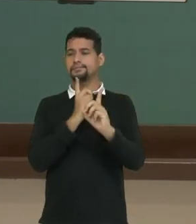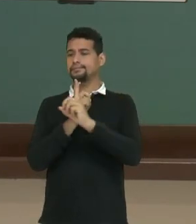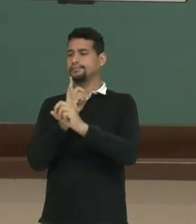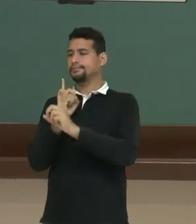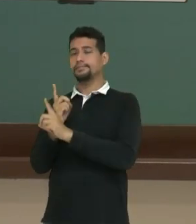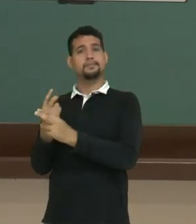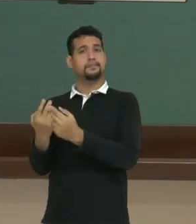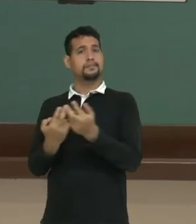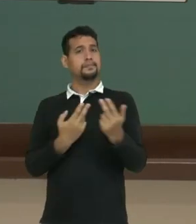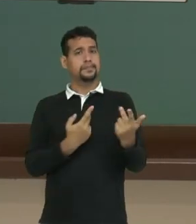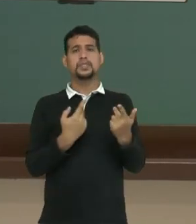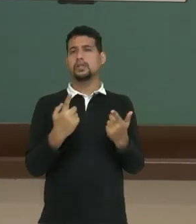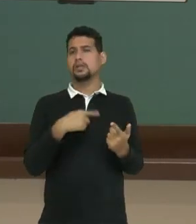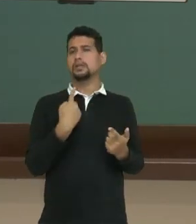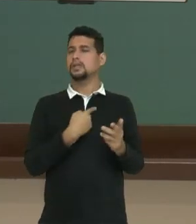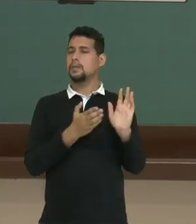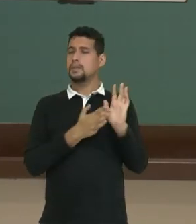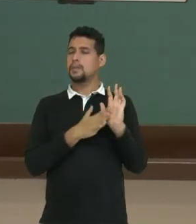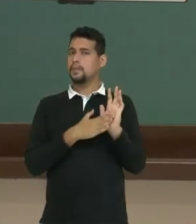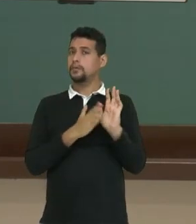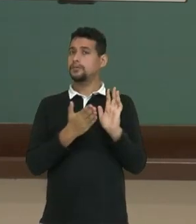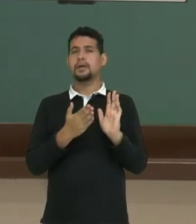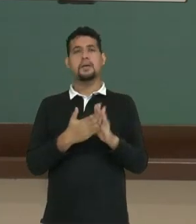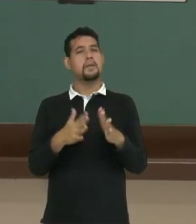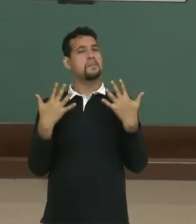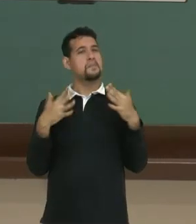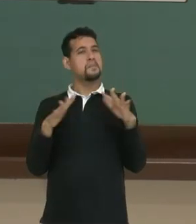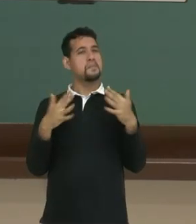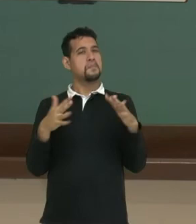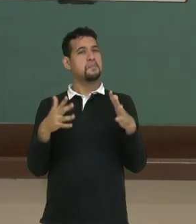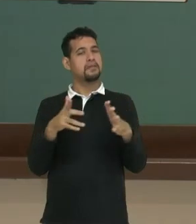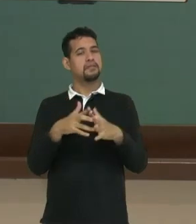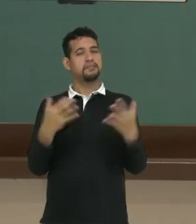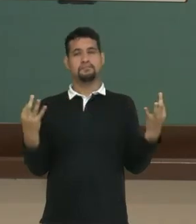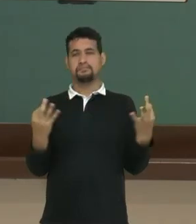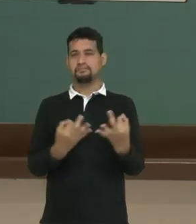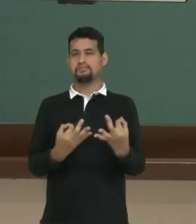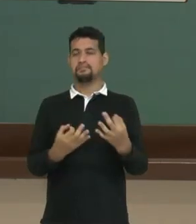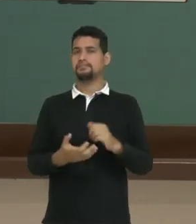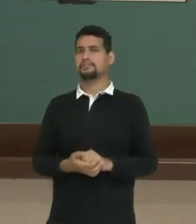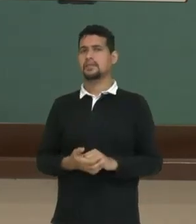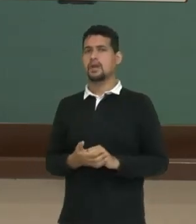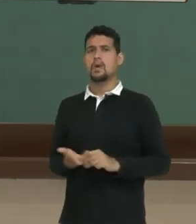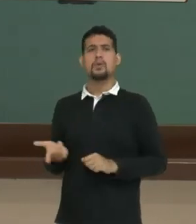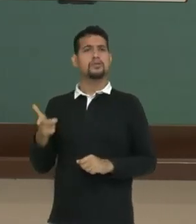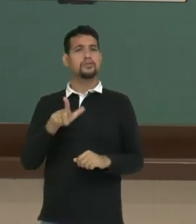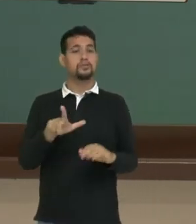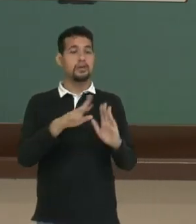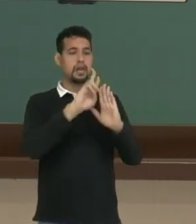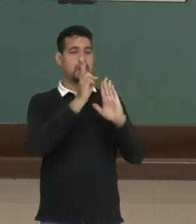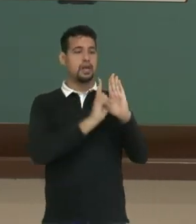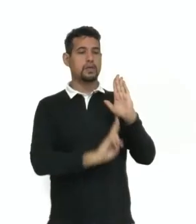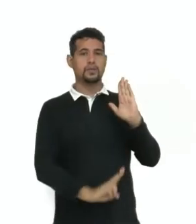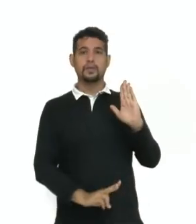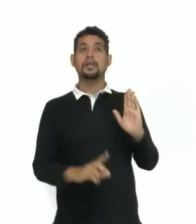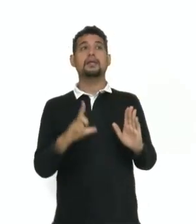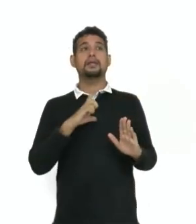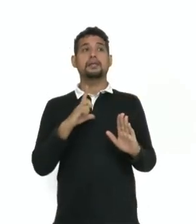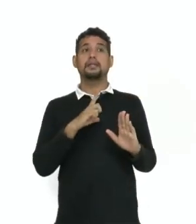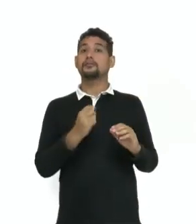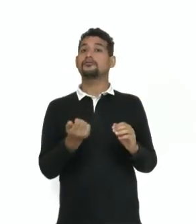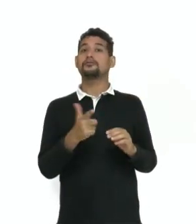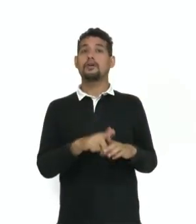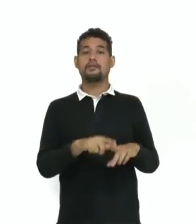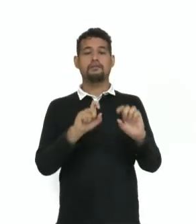sentido parecido com o que está proposto aqui, parabéns, estão no caminho certo. Continuando então a leitura, nós temos aqui mais uma